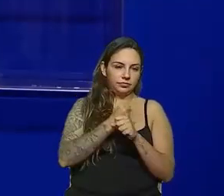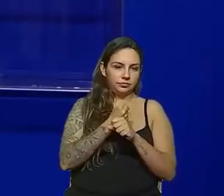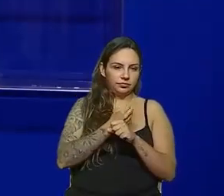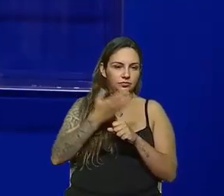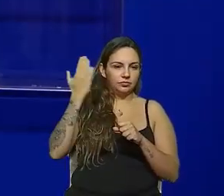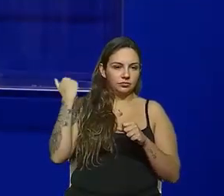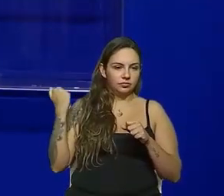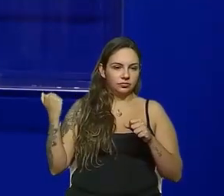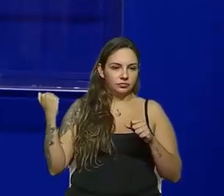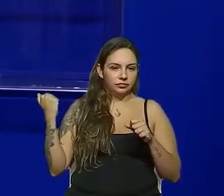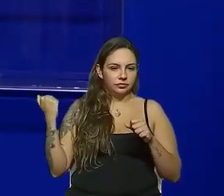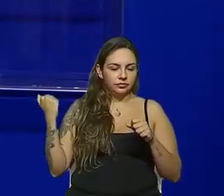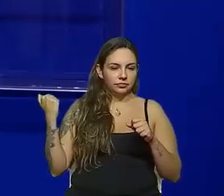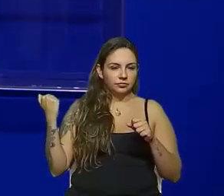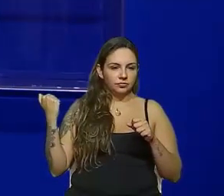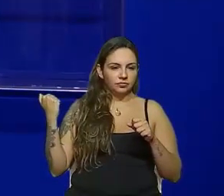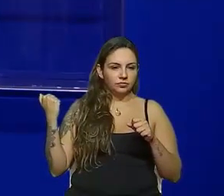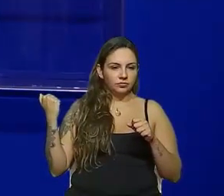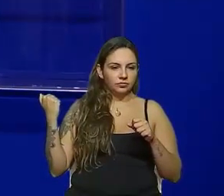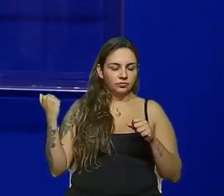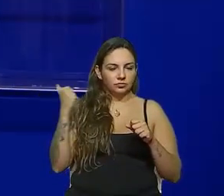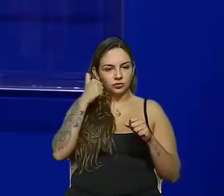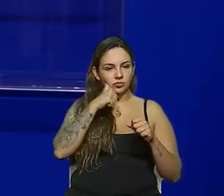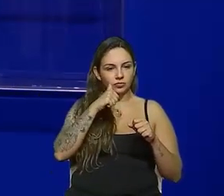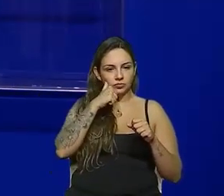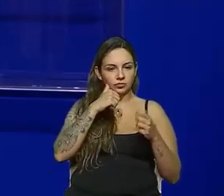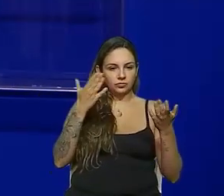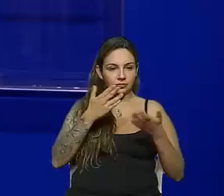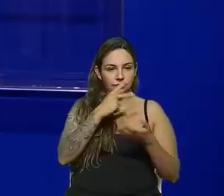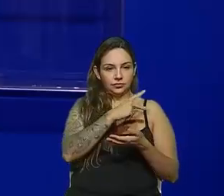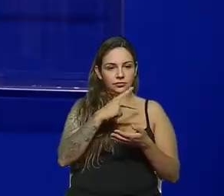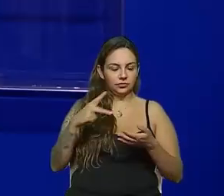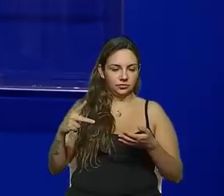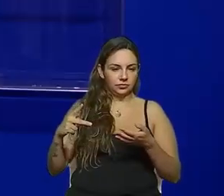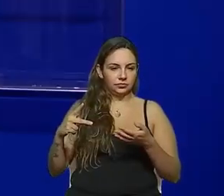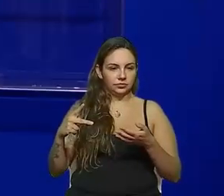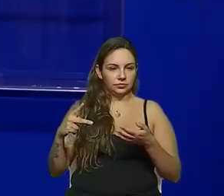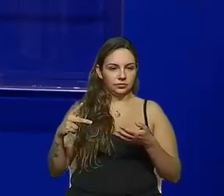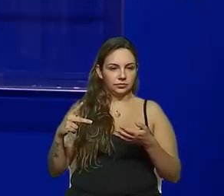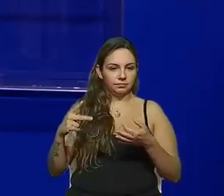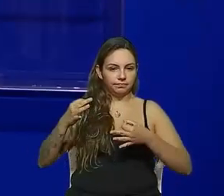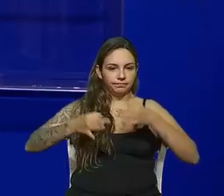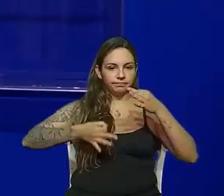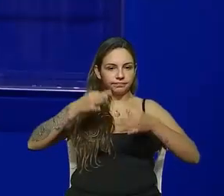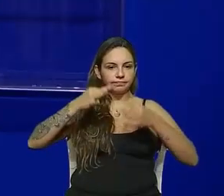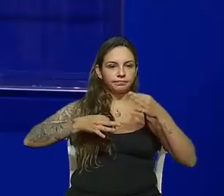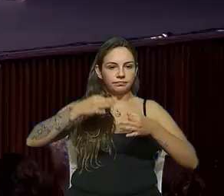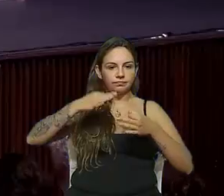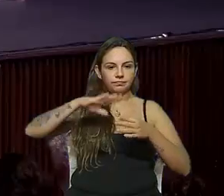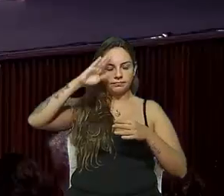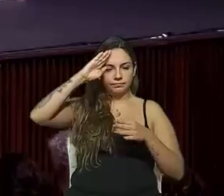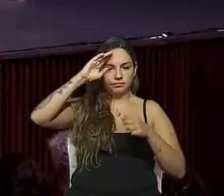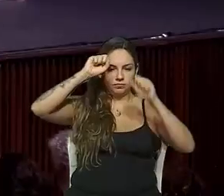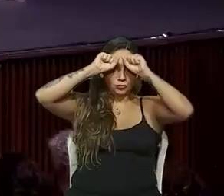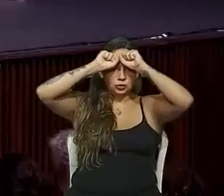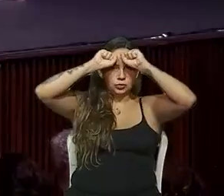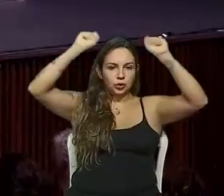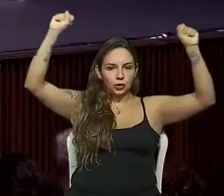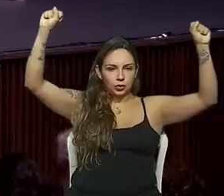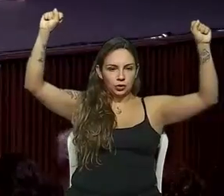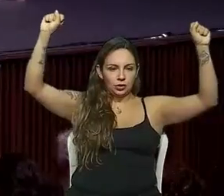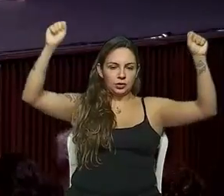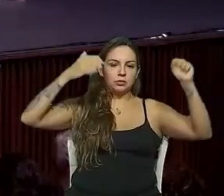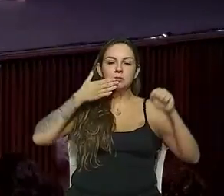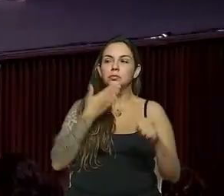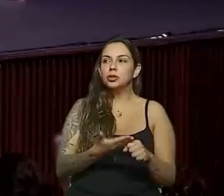anos atrás. Elizabeth Rocha, atual presidente do Superior Tribunal Militar, pediu perdão pelos